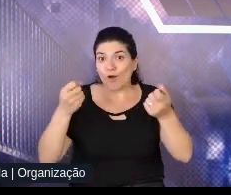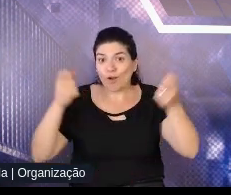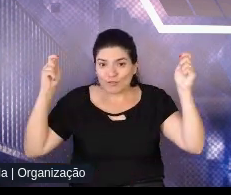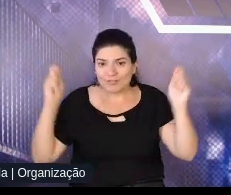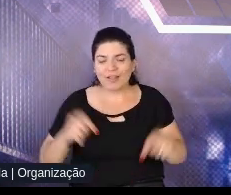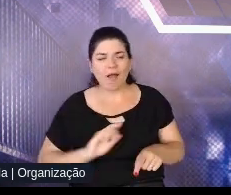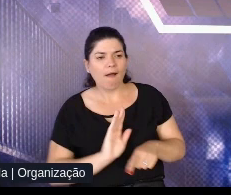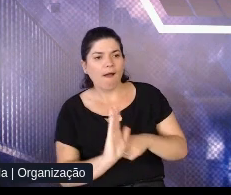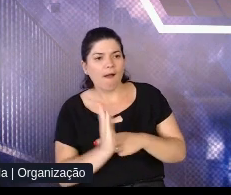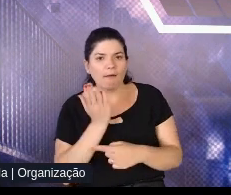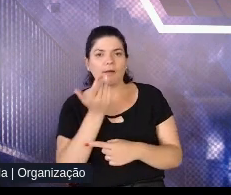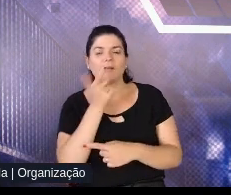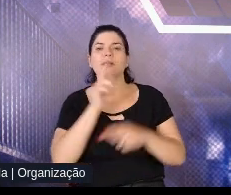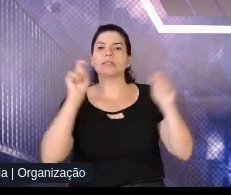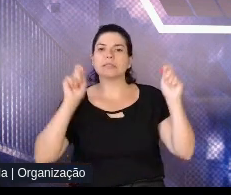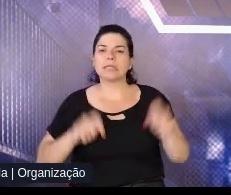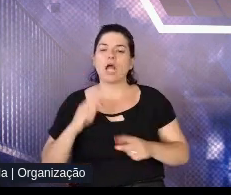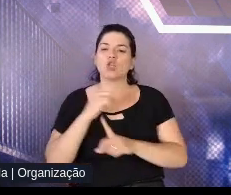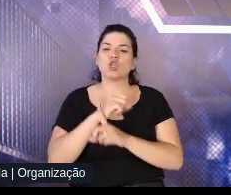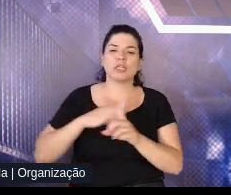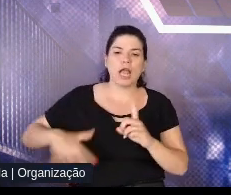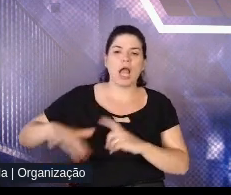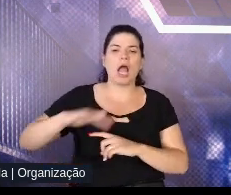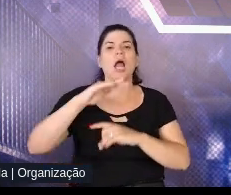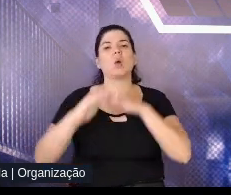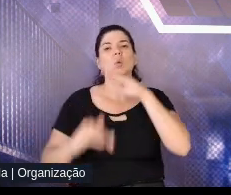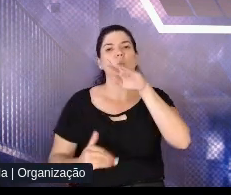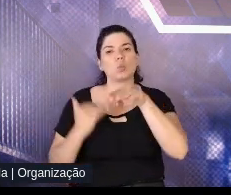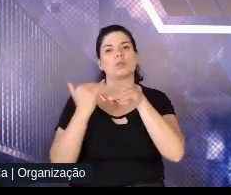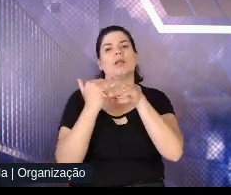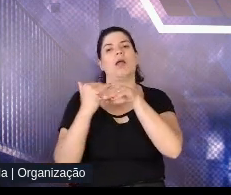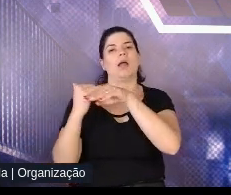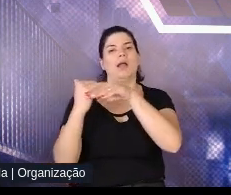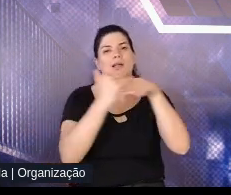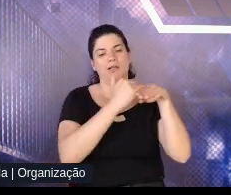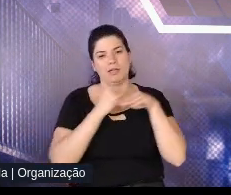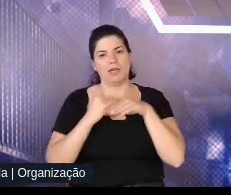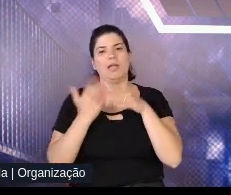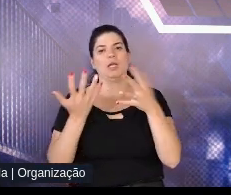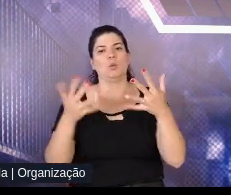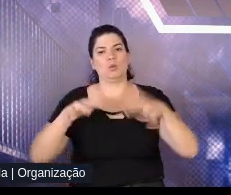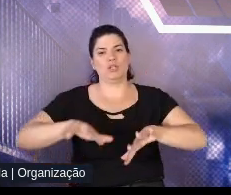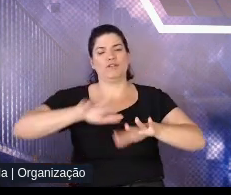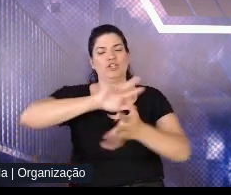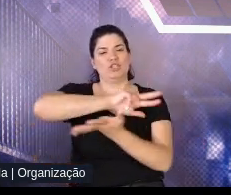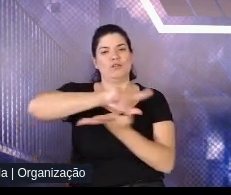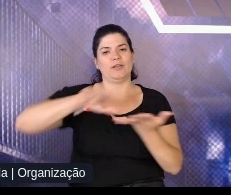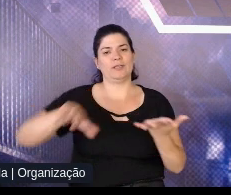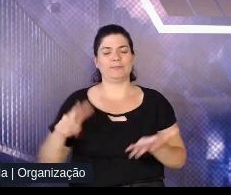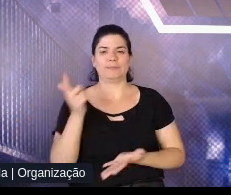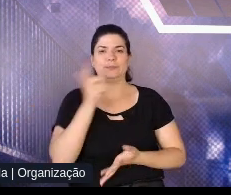sociedade mais igualitária, uma sociedade mais inclusiva, uma sociedade mais diversa.